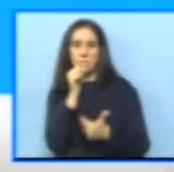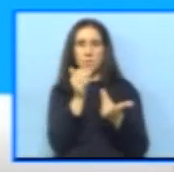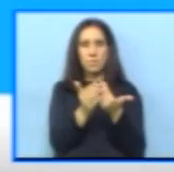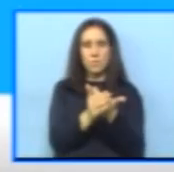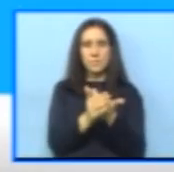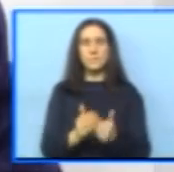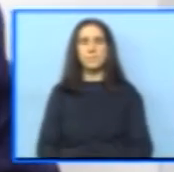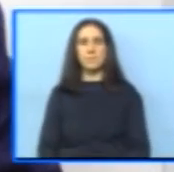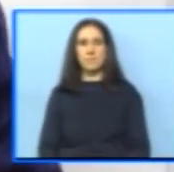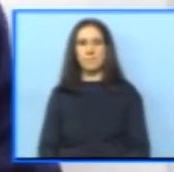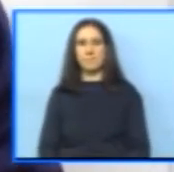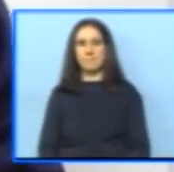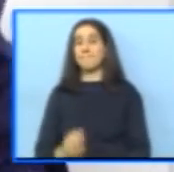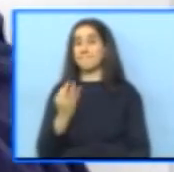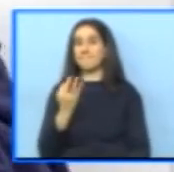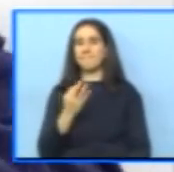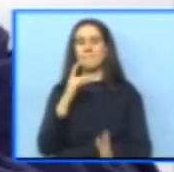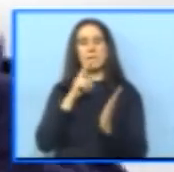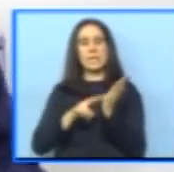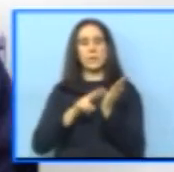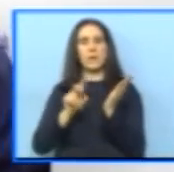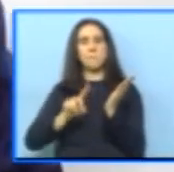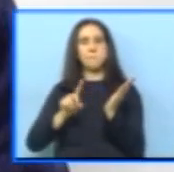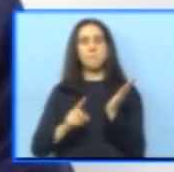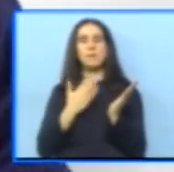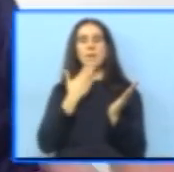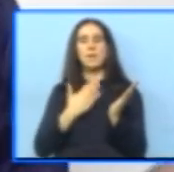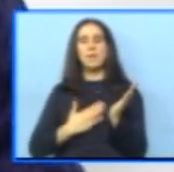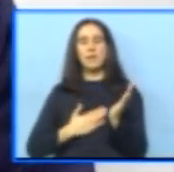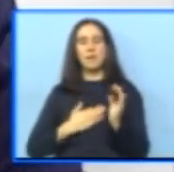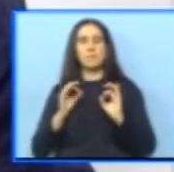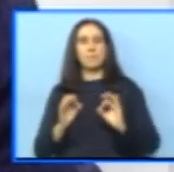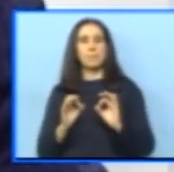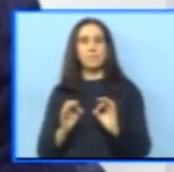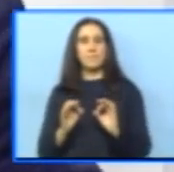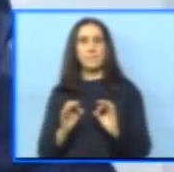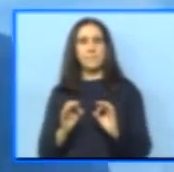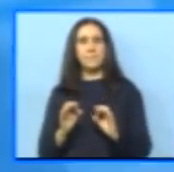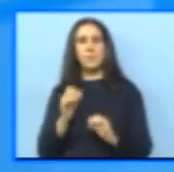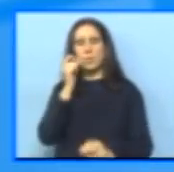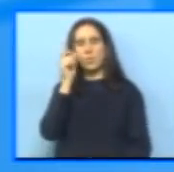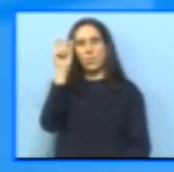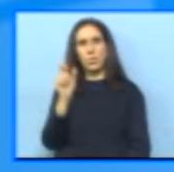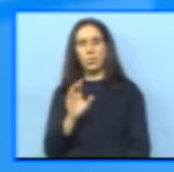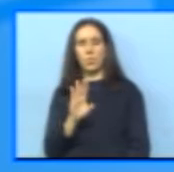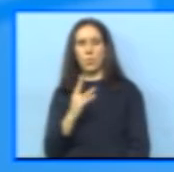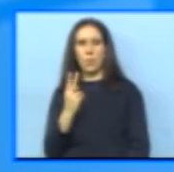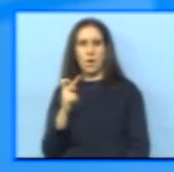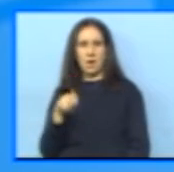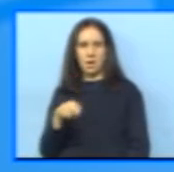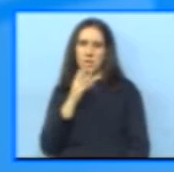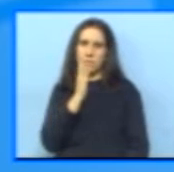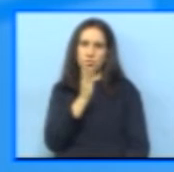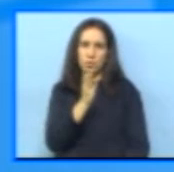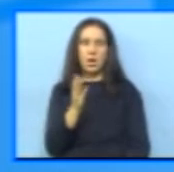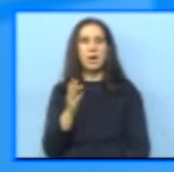primeira leitura vem situar, no fundo, o que o Juan também acaba de dizer e que depois o Evangelho